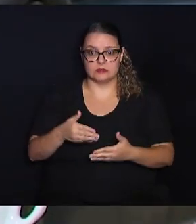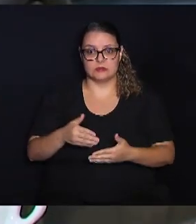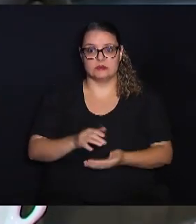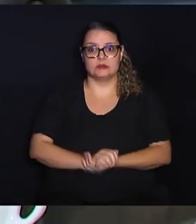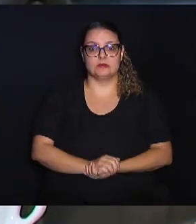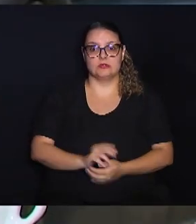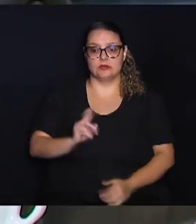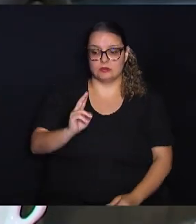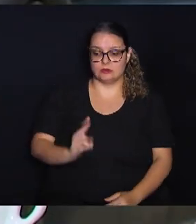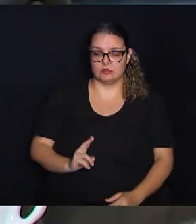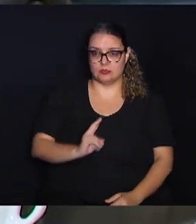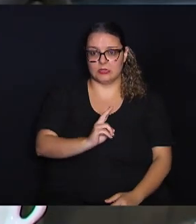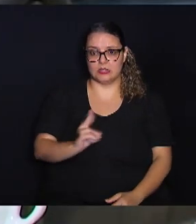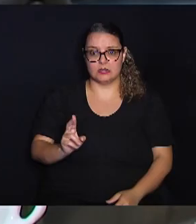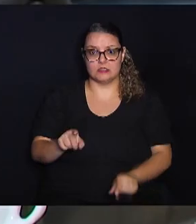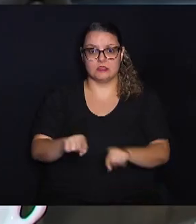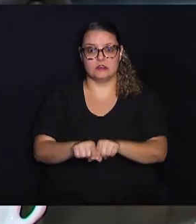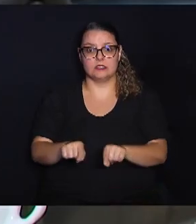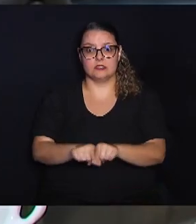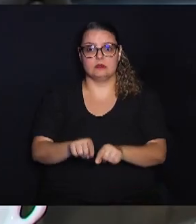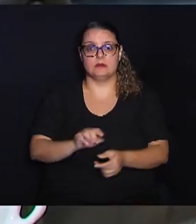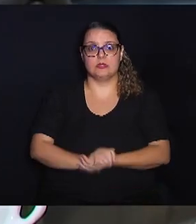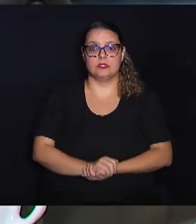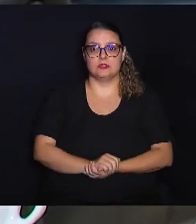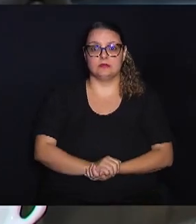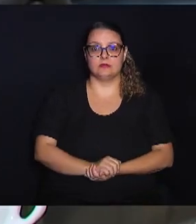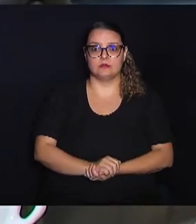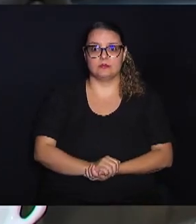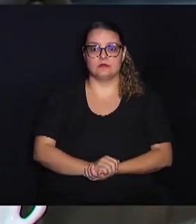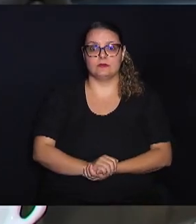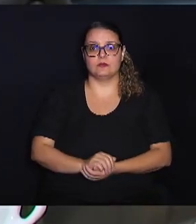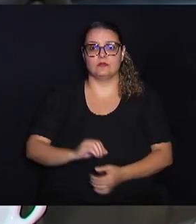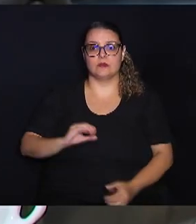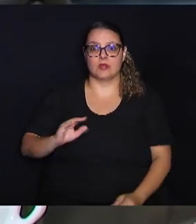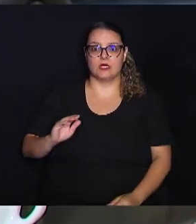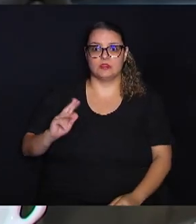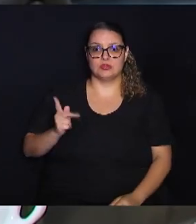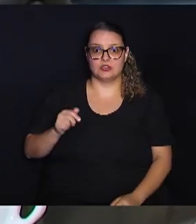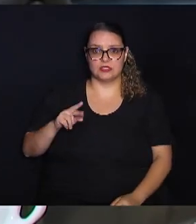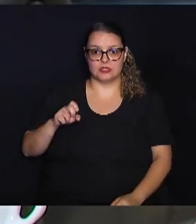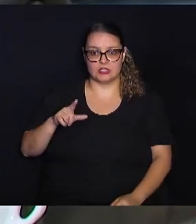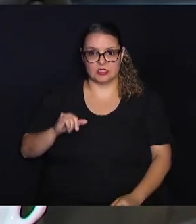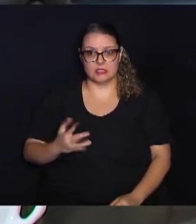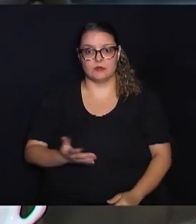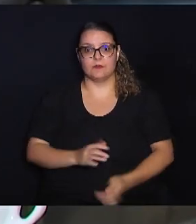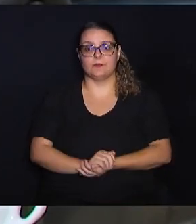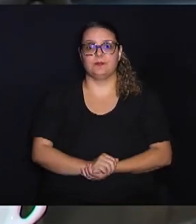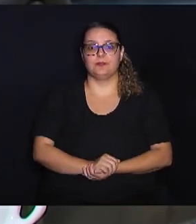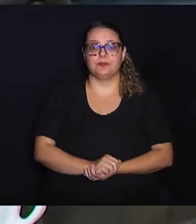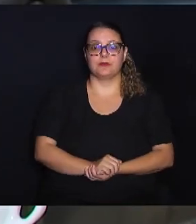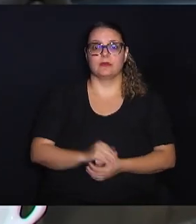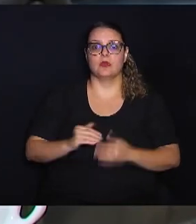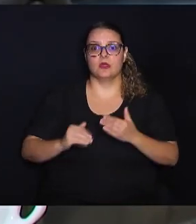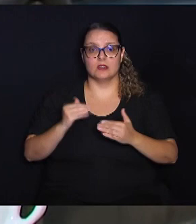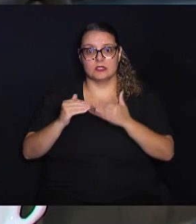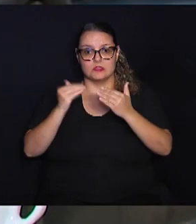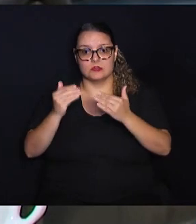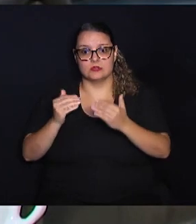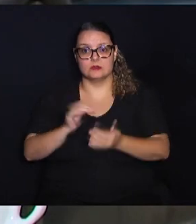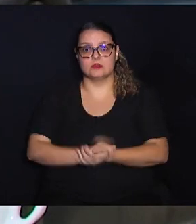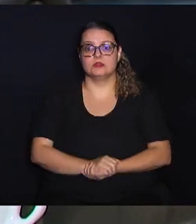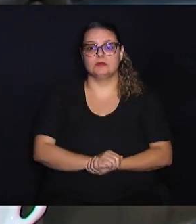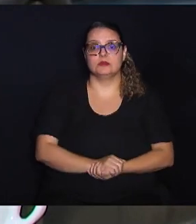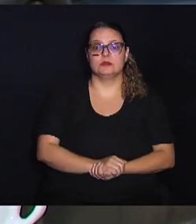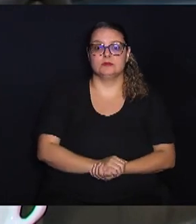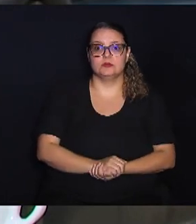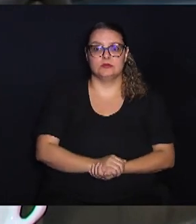padre uruguaio, né, padre Charlie, que ele está desenvolvendo, ou desenvolveu a